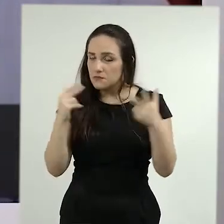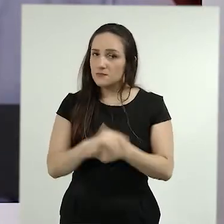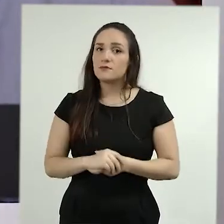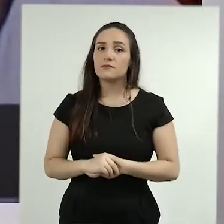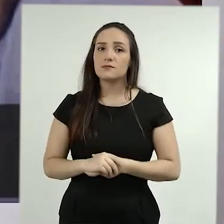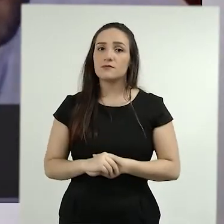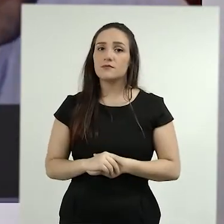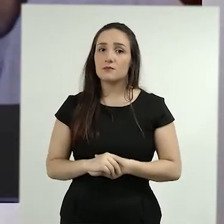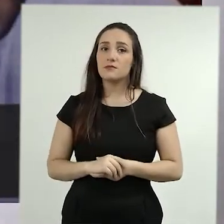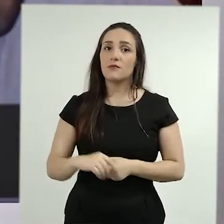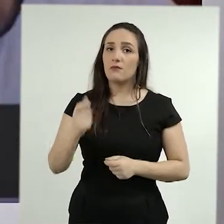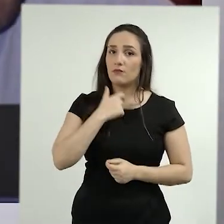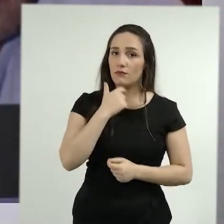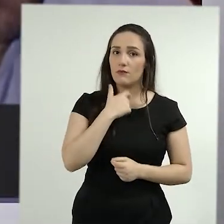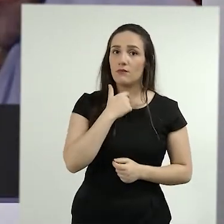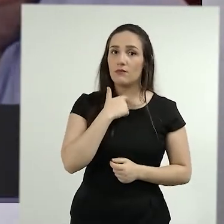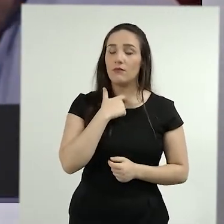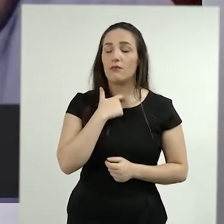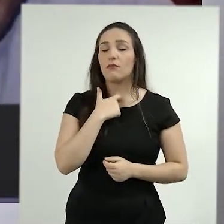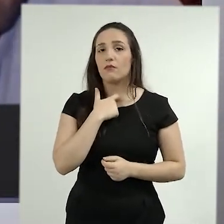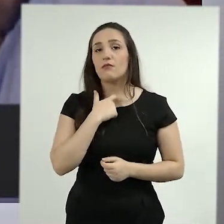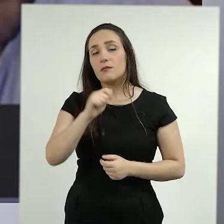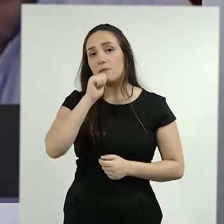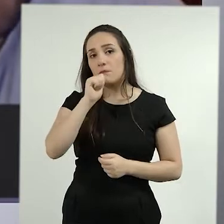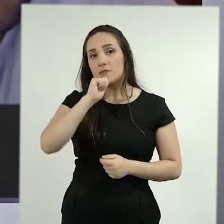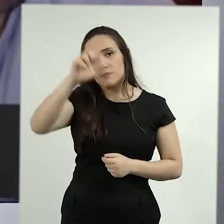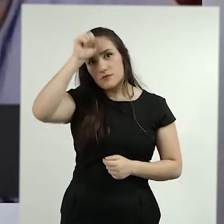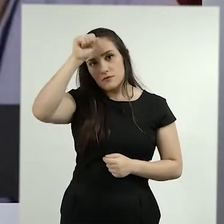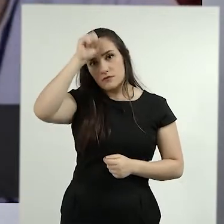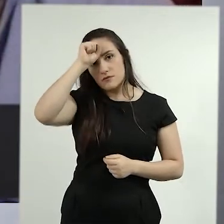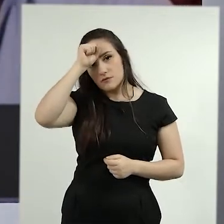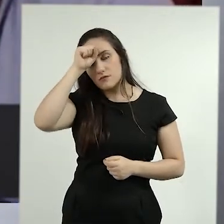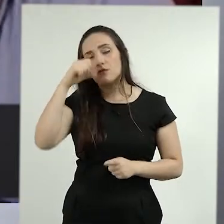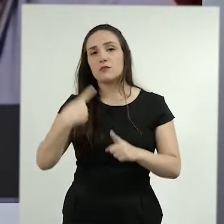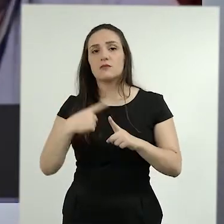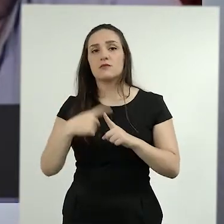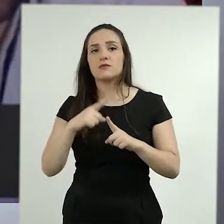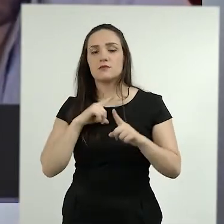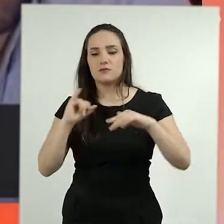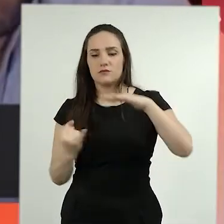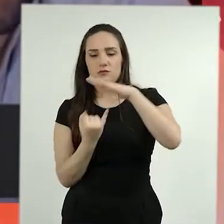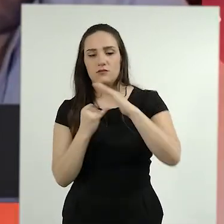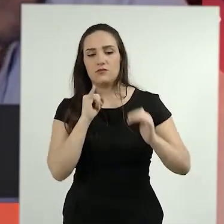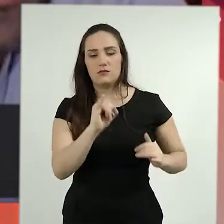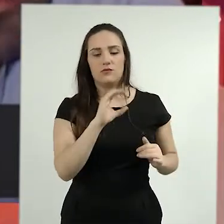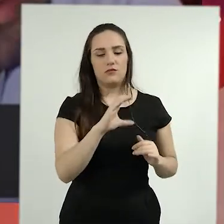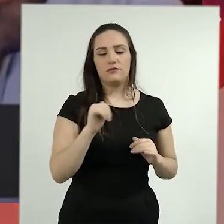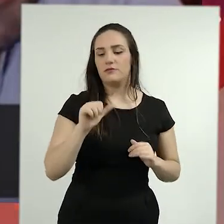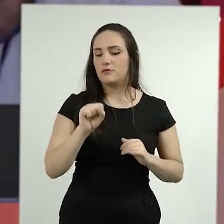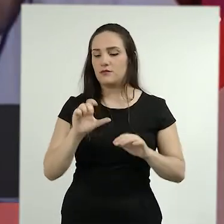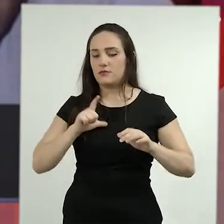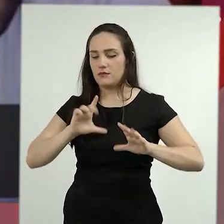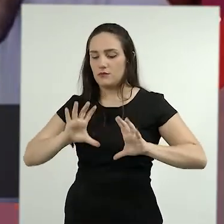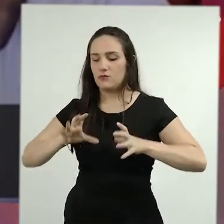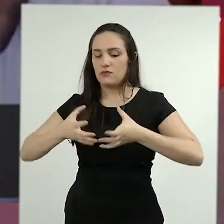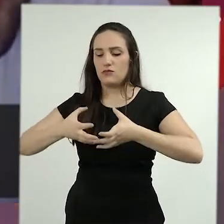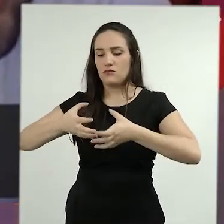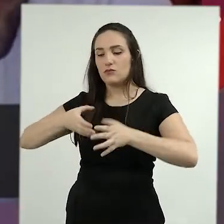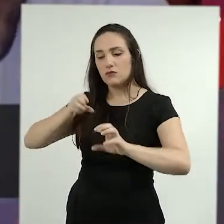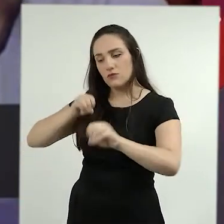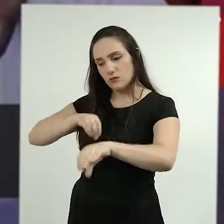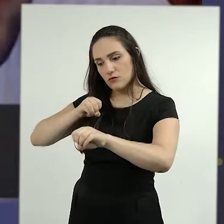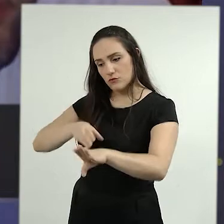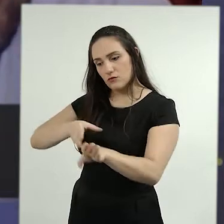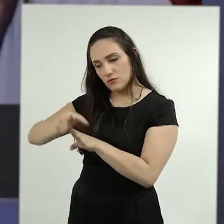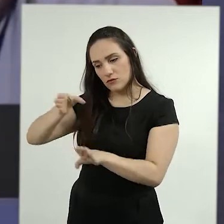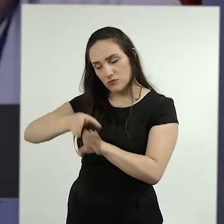espécies. E isso, com o tempo, a gente foi aprendendo, estamos aprendendo ainda, e hoje o ICAS tem uma equipe de educação ambiental